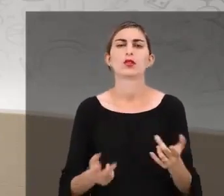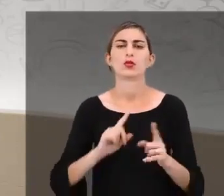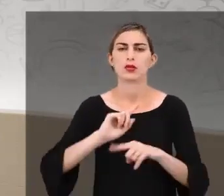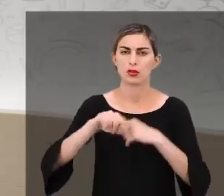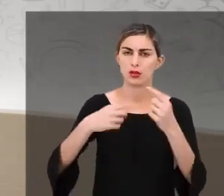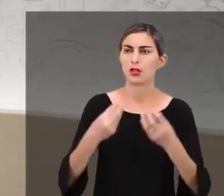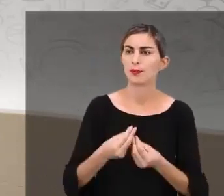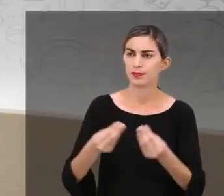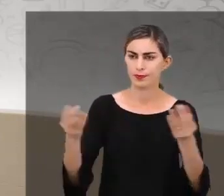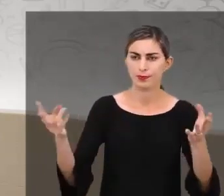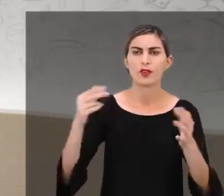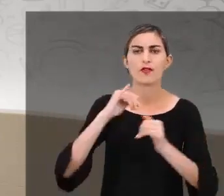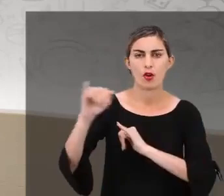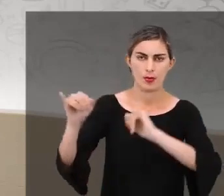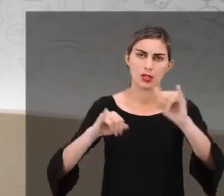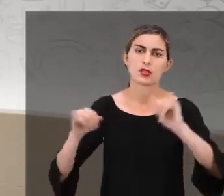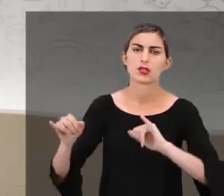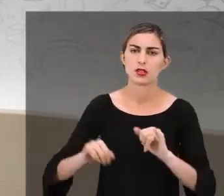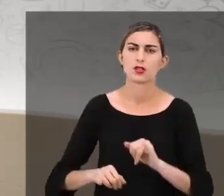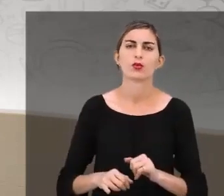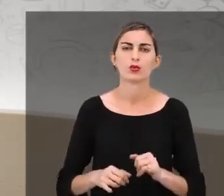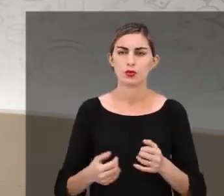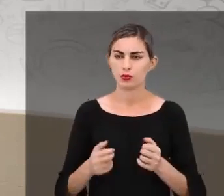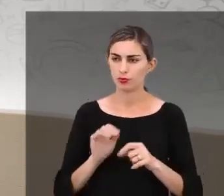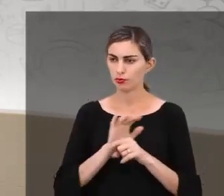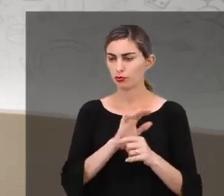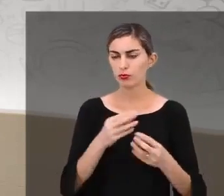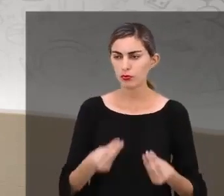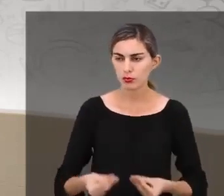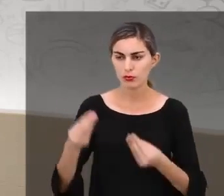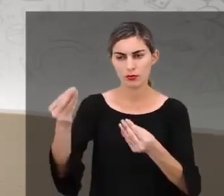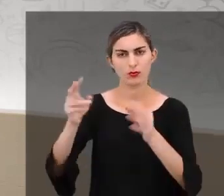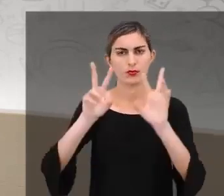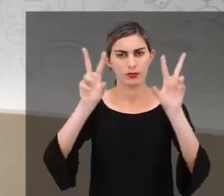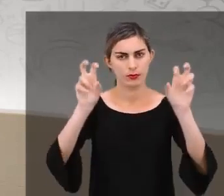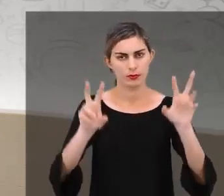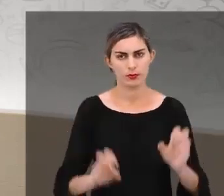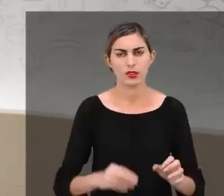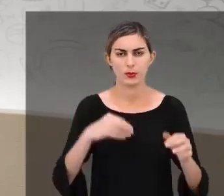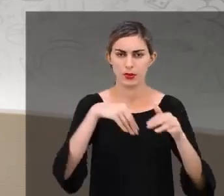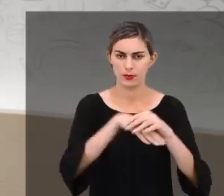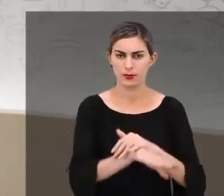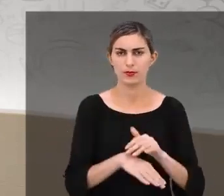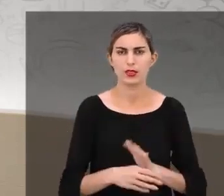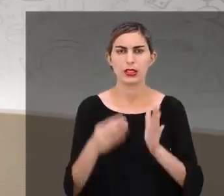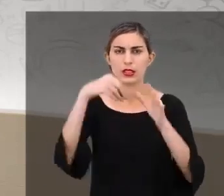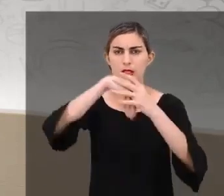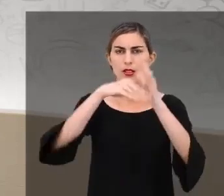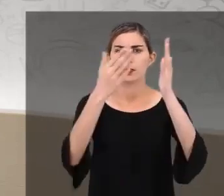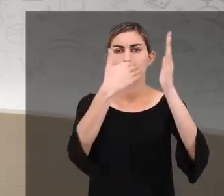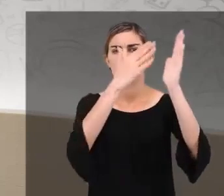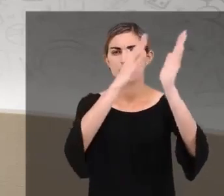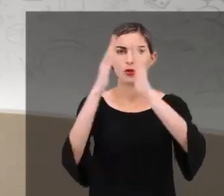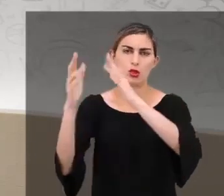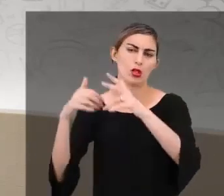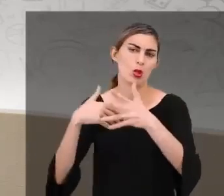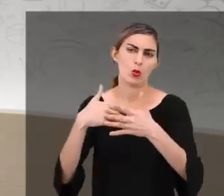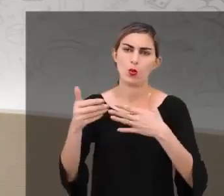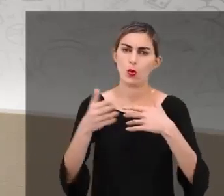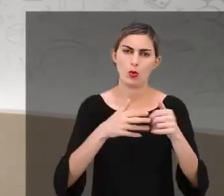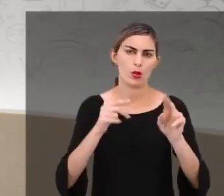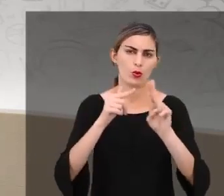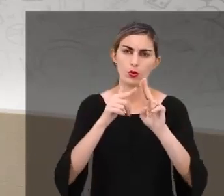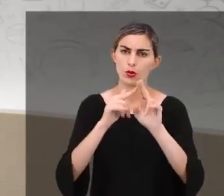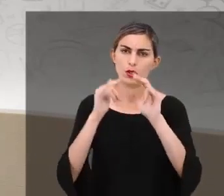então disponibilizarmos, divulgarmos e compartilharmos o conteúdo que está dentro do cenário da biblioteca ou de qualquer unidade de